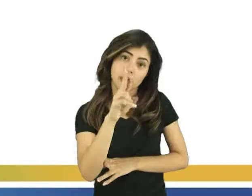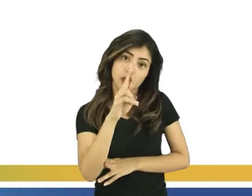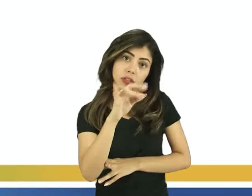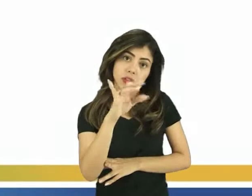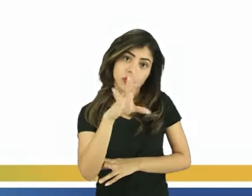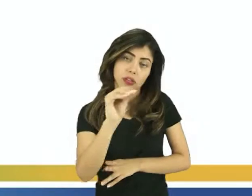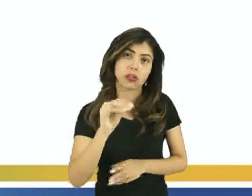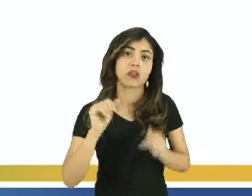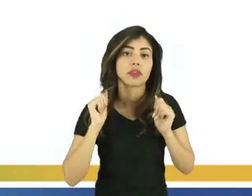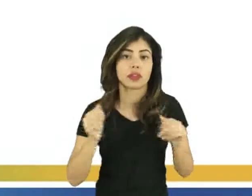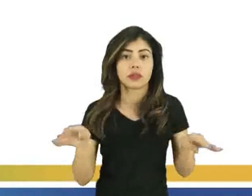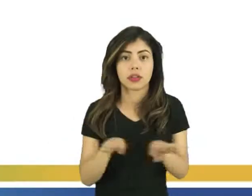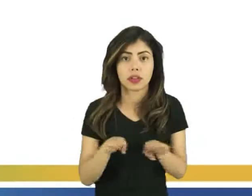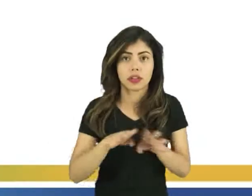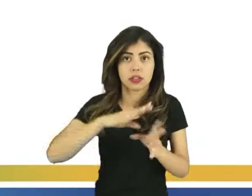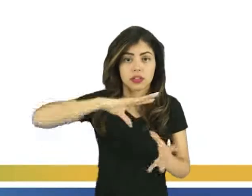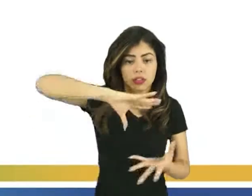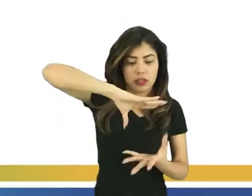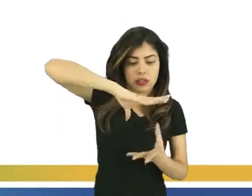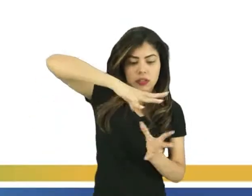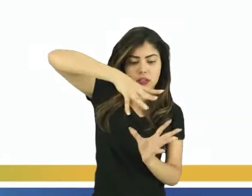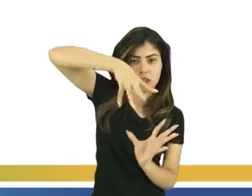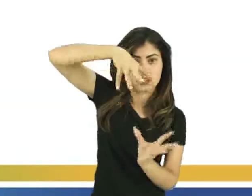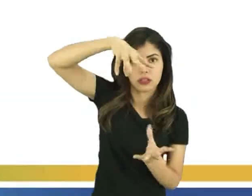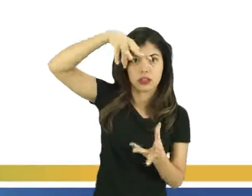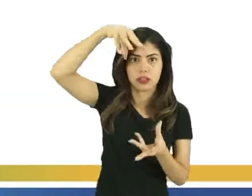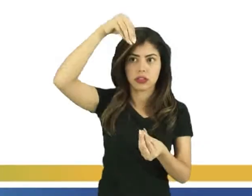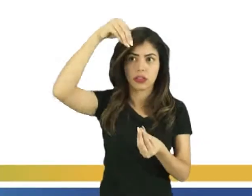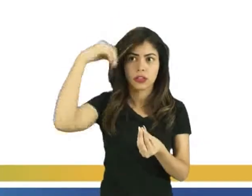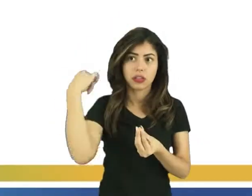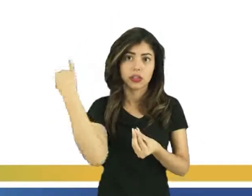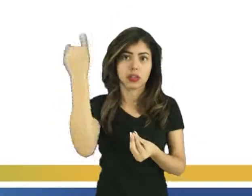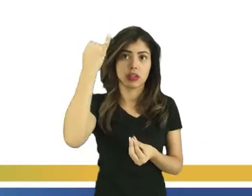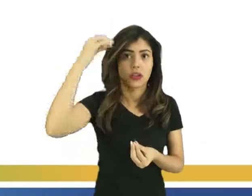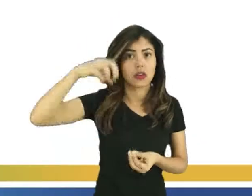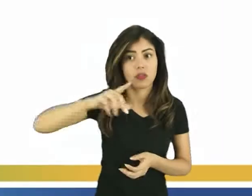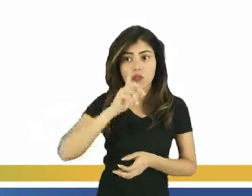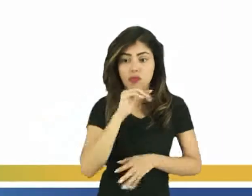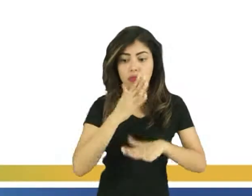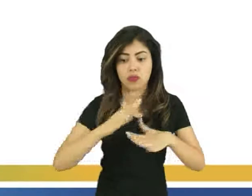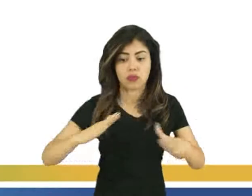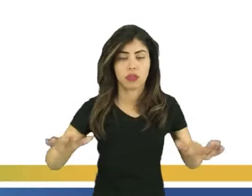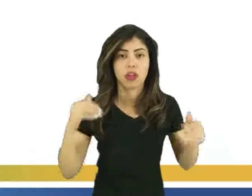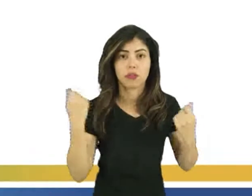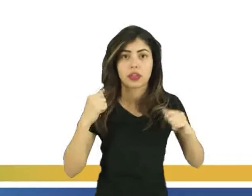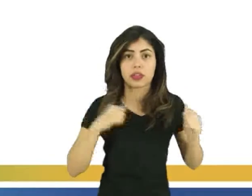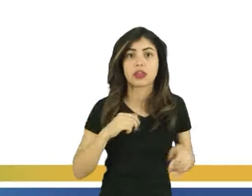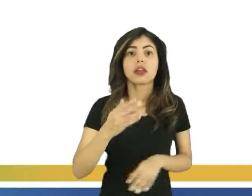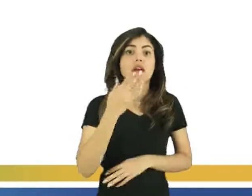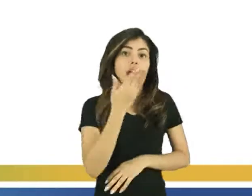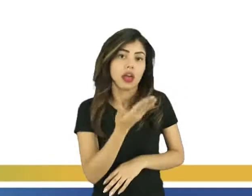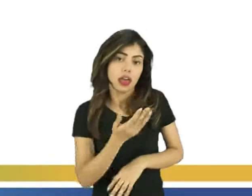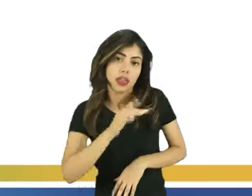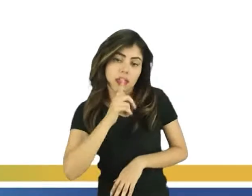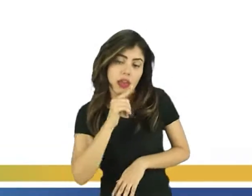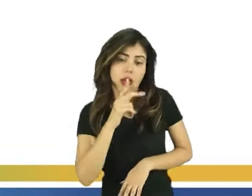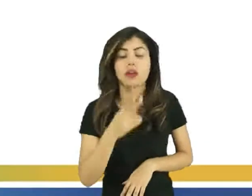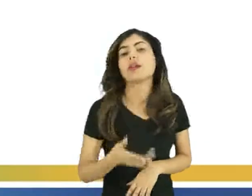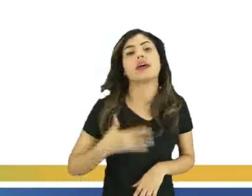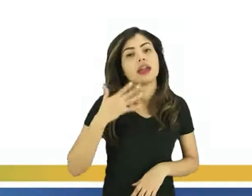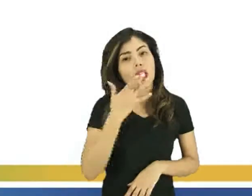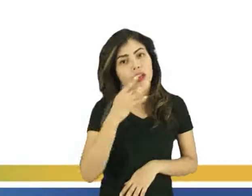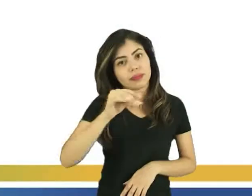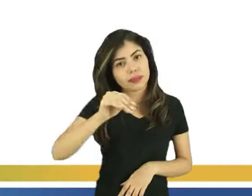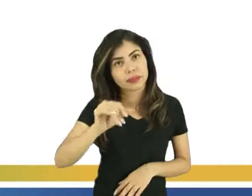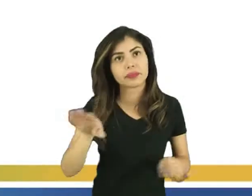e também posso ter o pepino do mar, que são seres exclusivamente marinhos, ou seja, que precisam da água salgada, tá? E